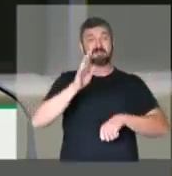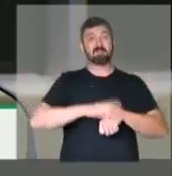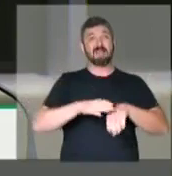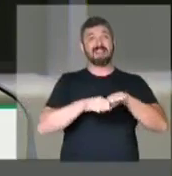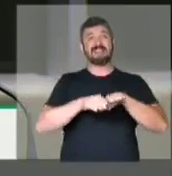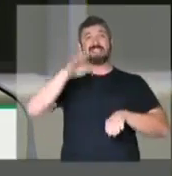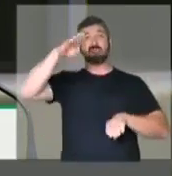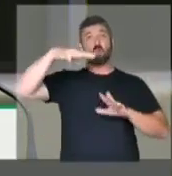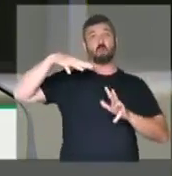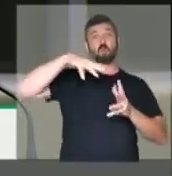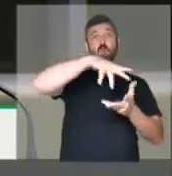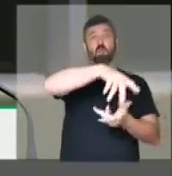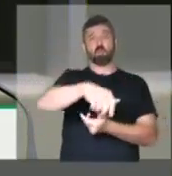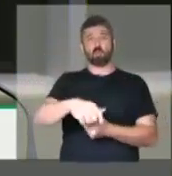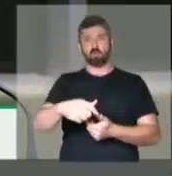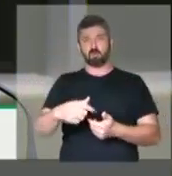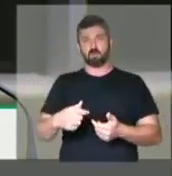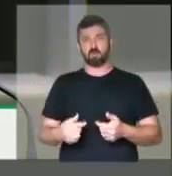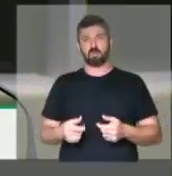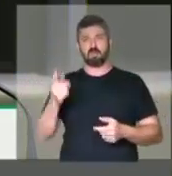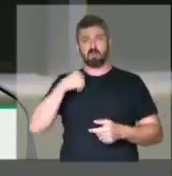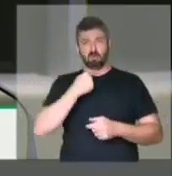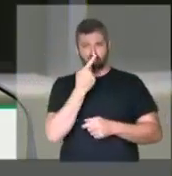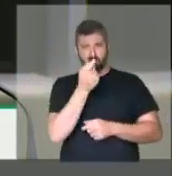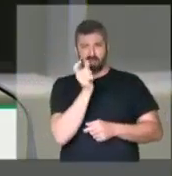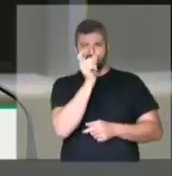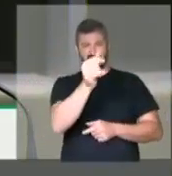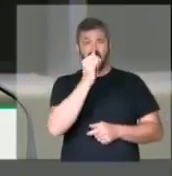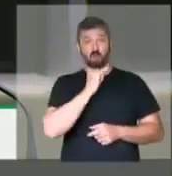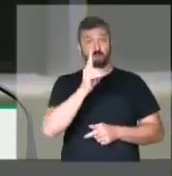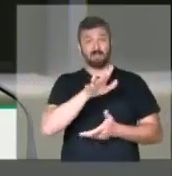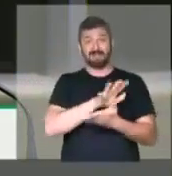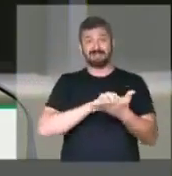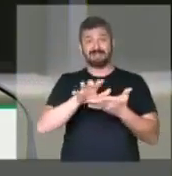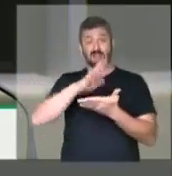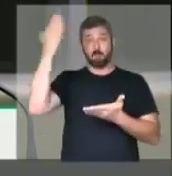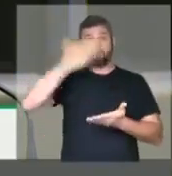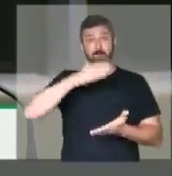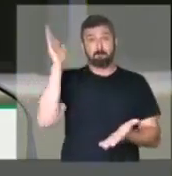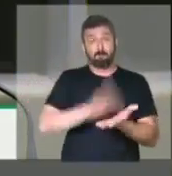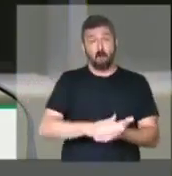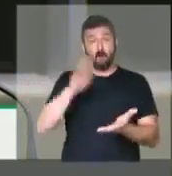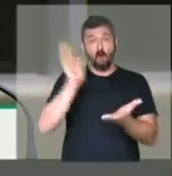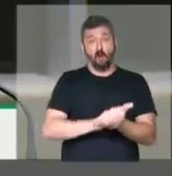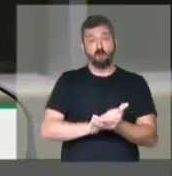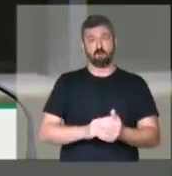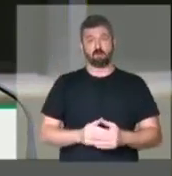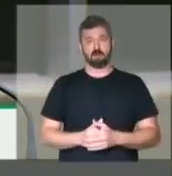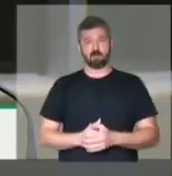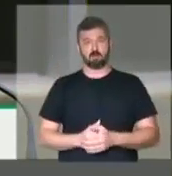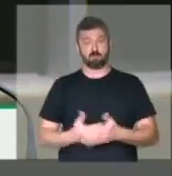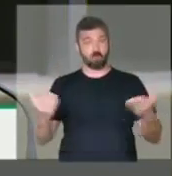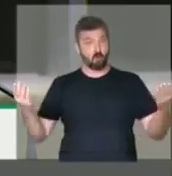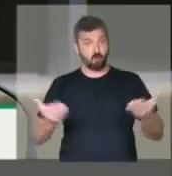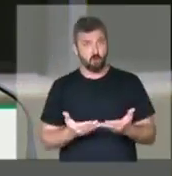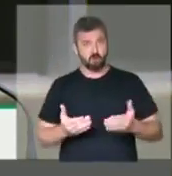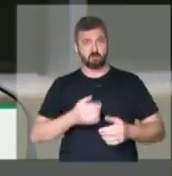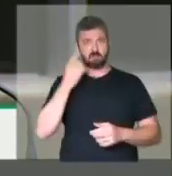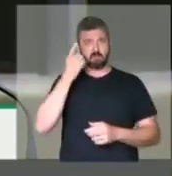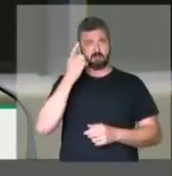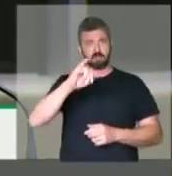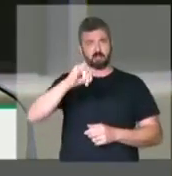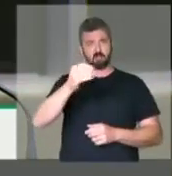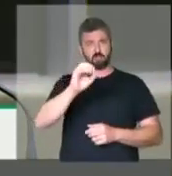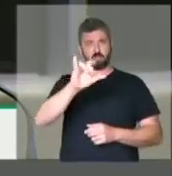mundo. Isso não são palavras jogadas ao vento, são dados constatados. Hoje,